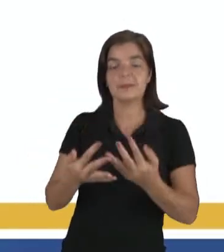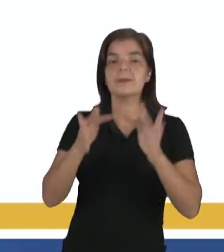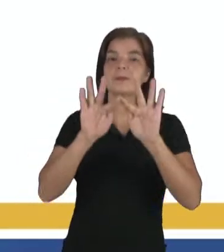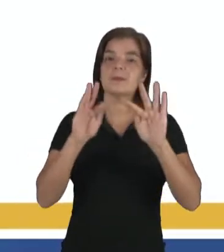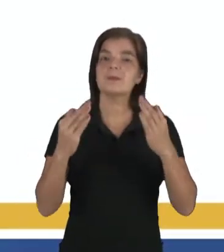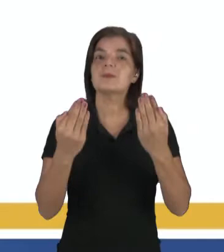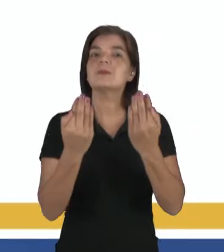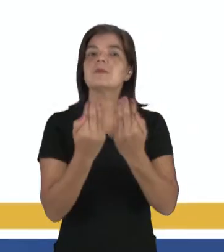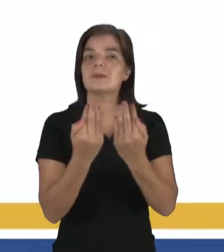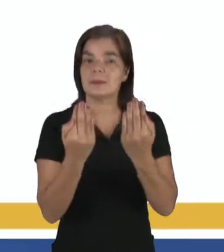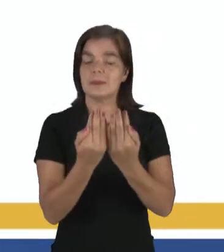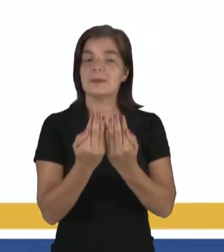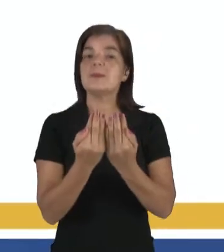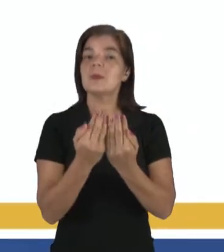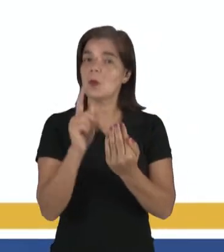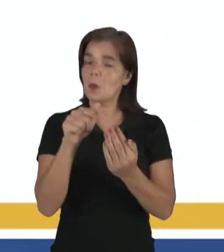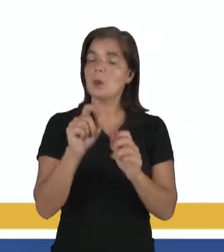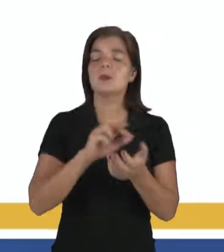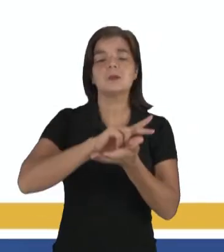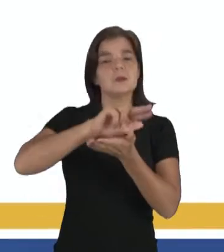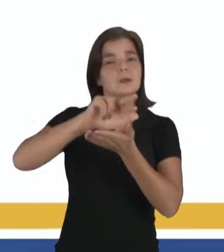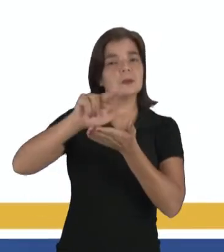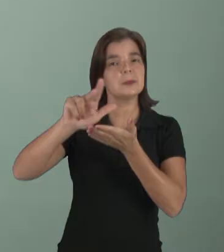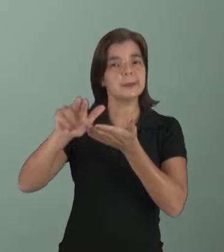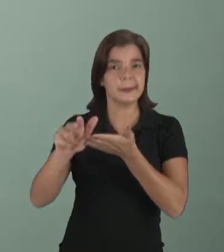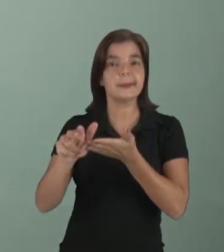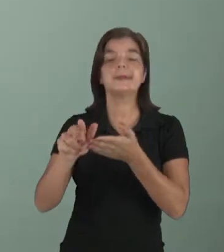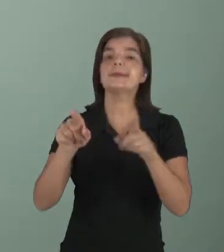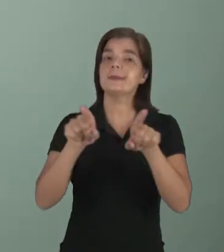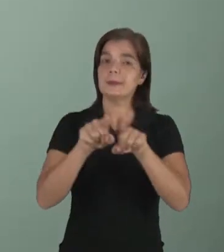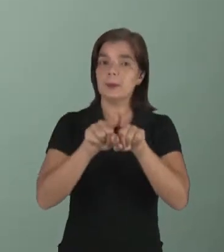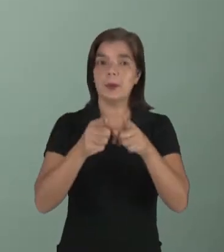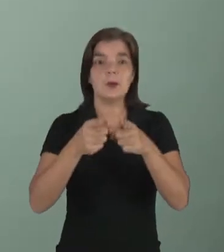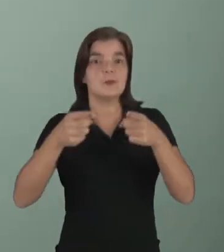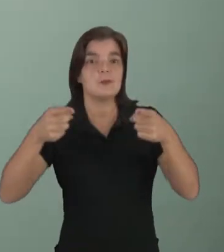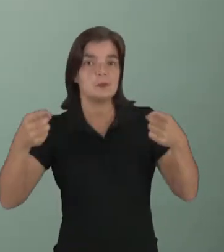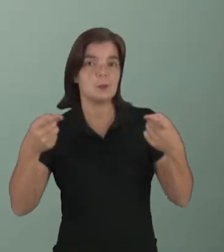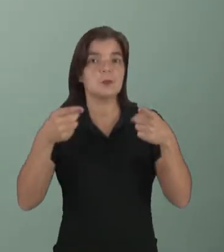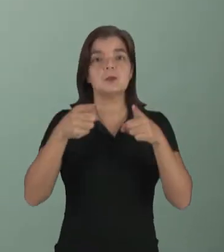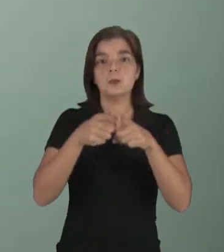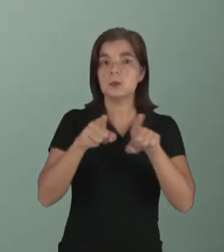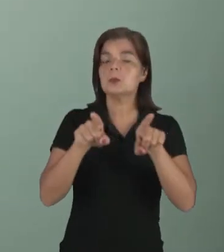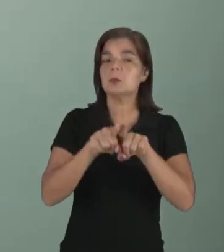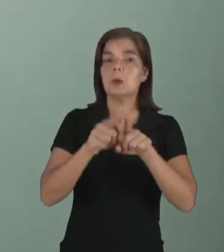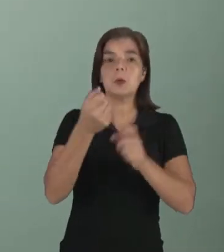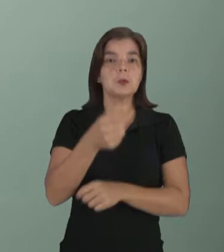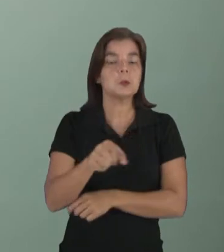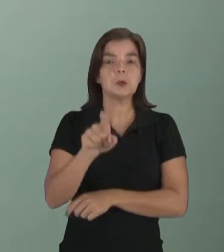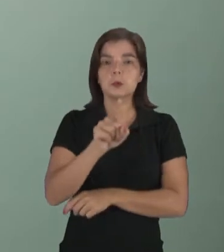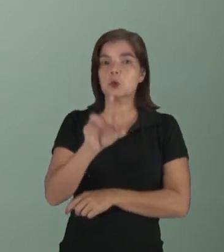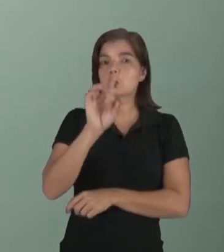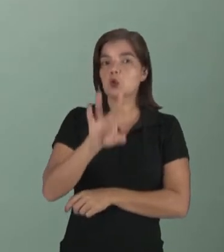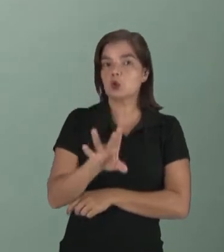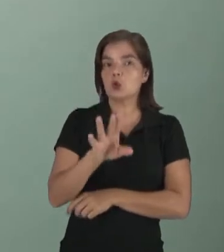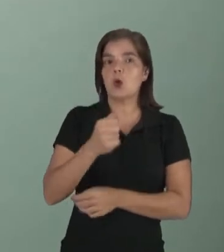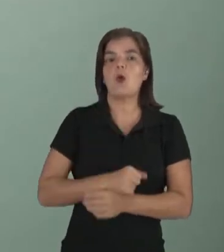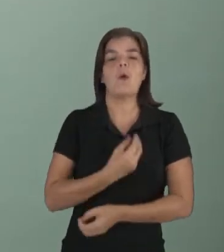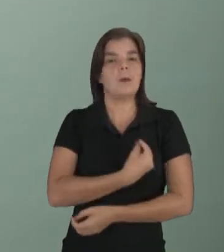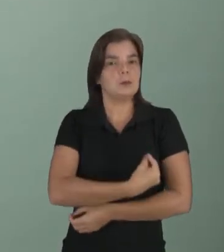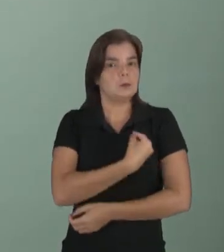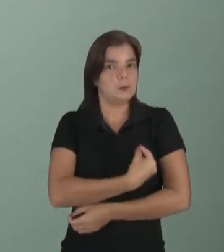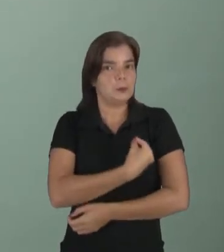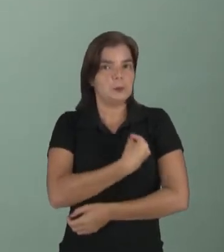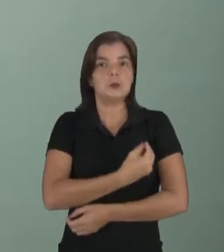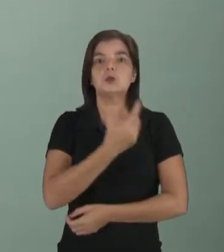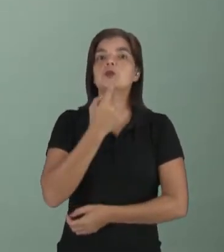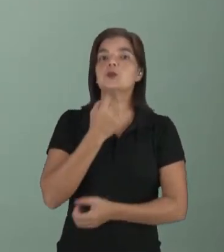do dicionário família pode ter vários formatos e tamanhos né não é mesmo então não necessariamente apenas parentes